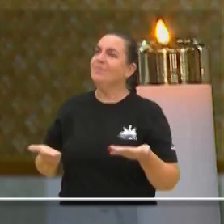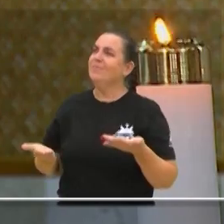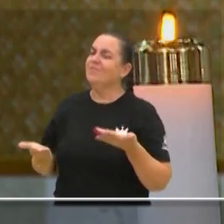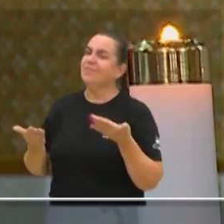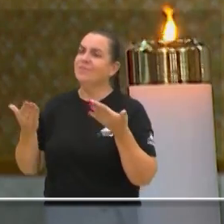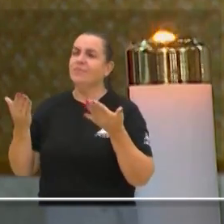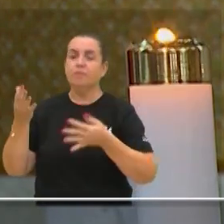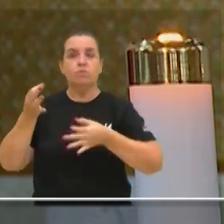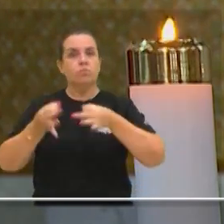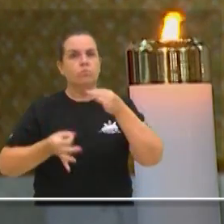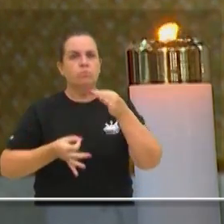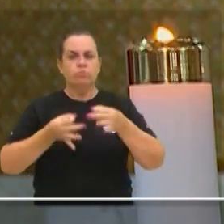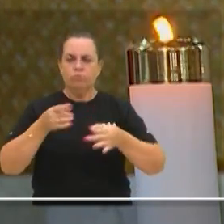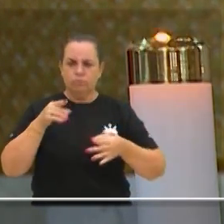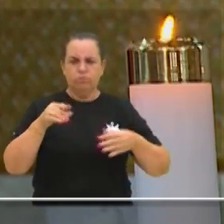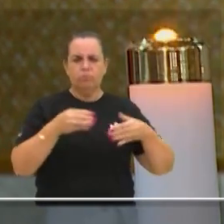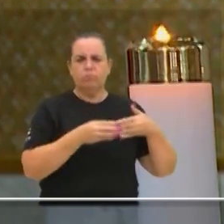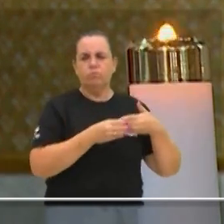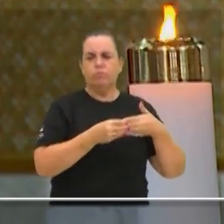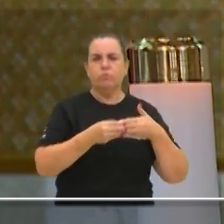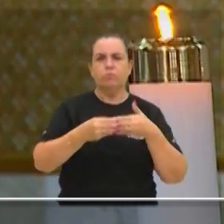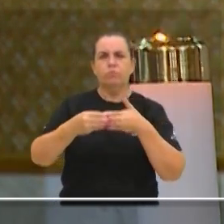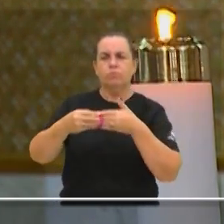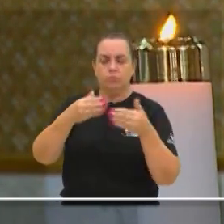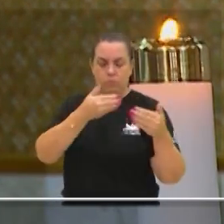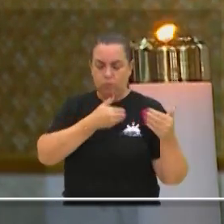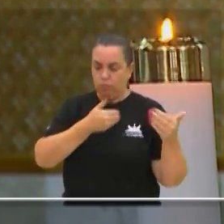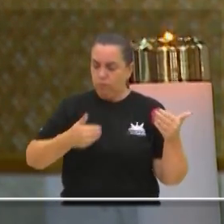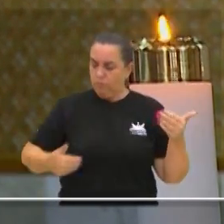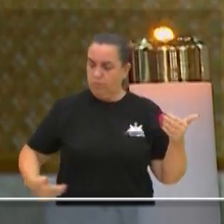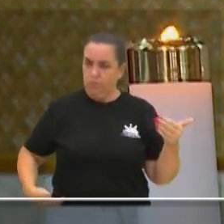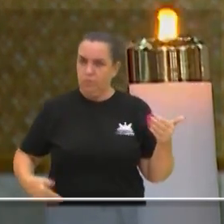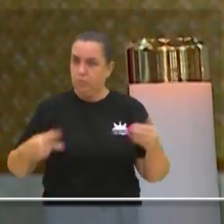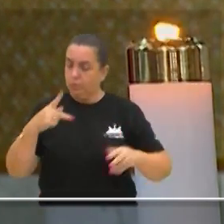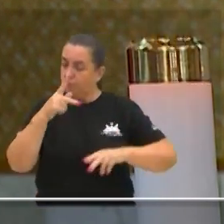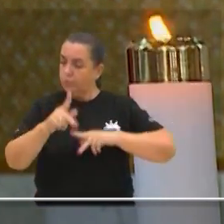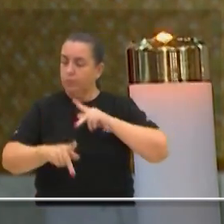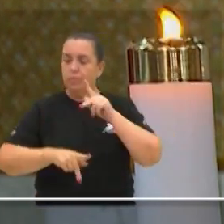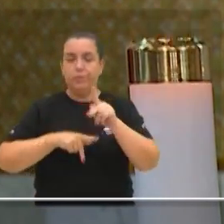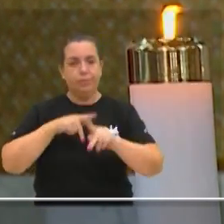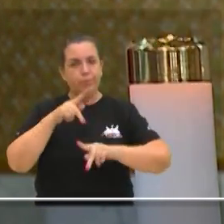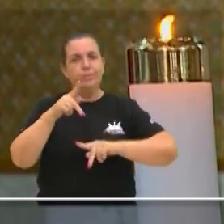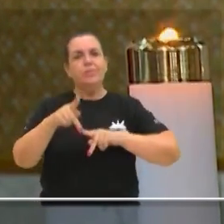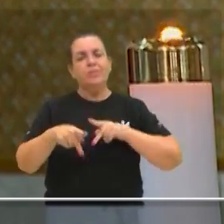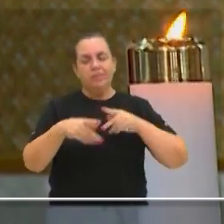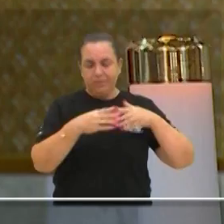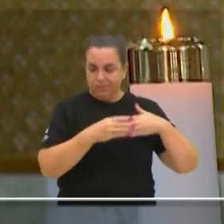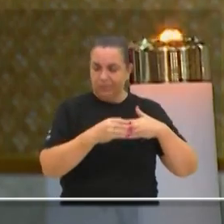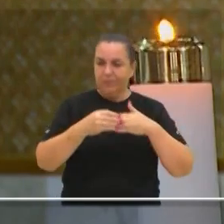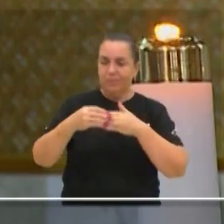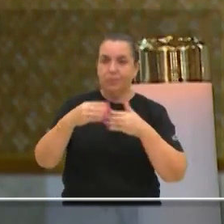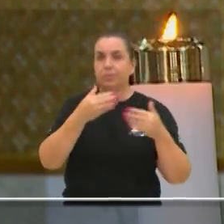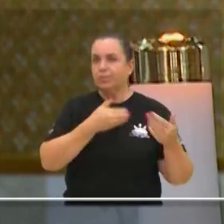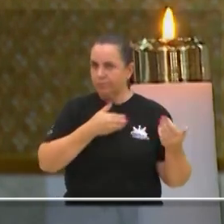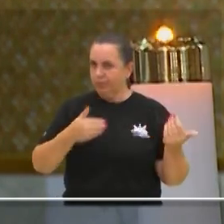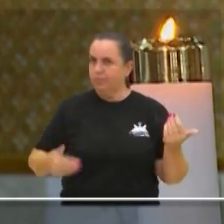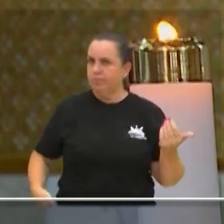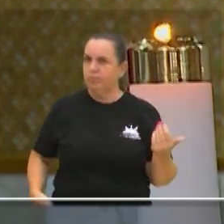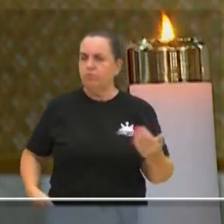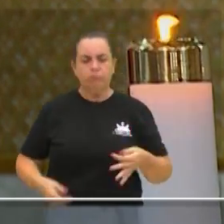Com justiça ele governe o vosso povo.